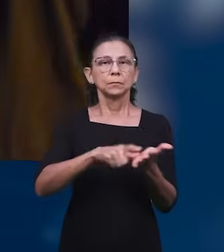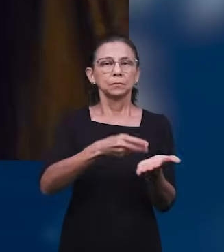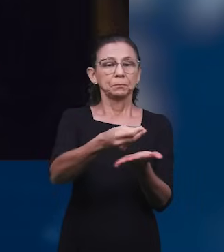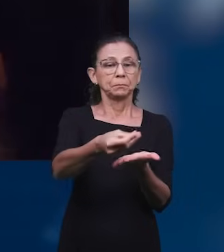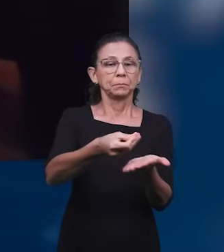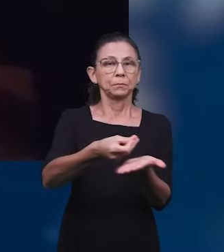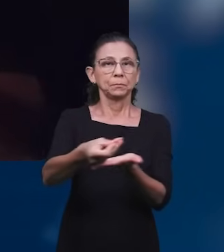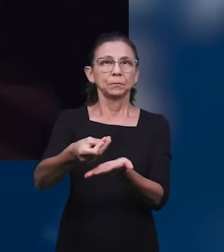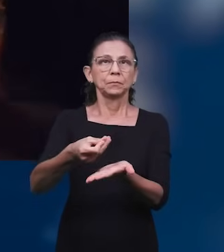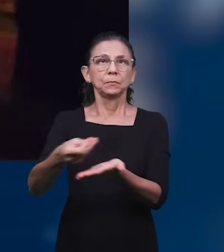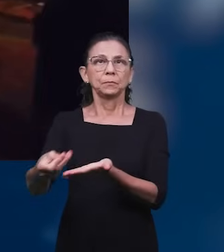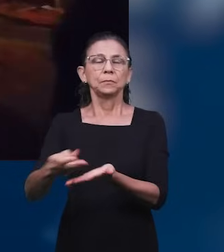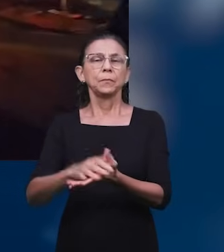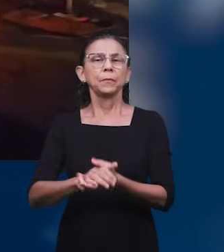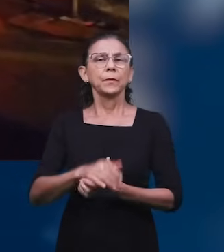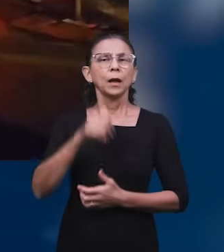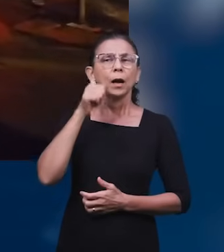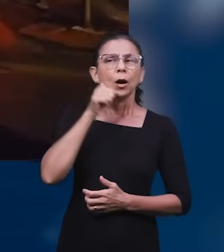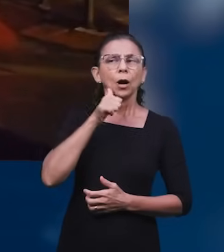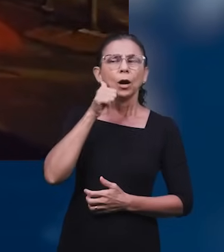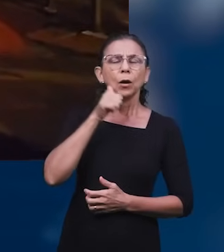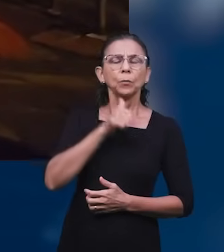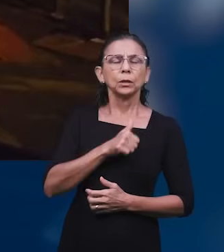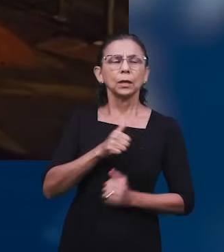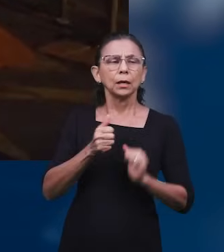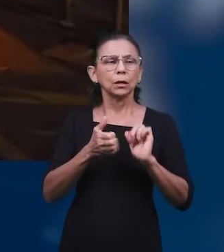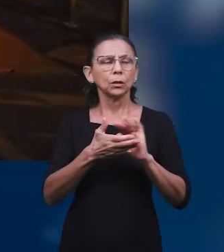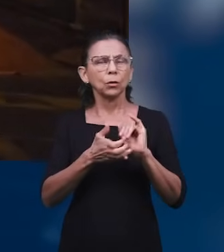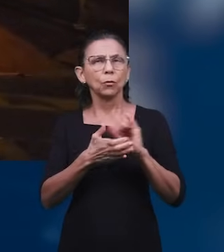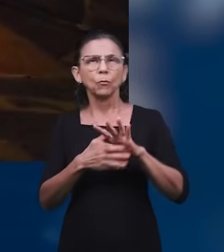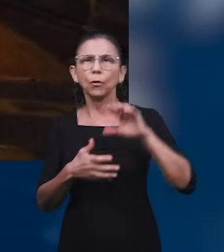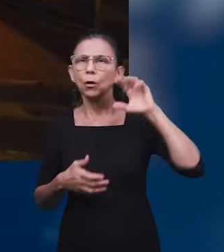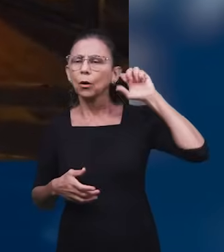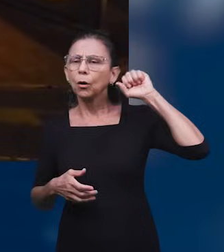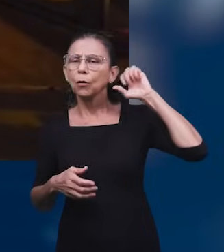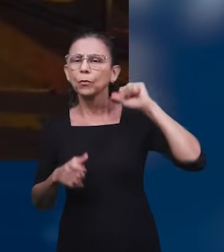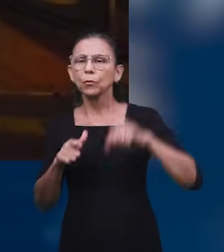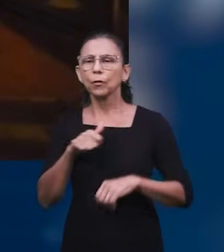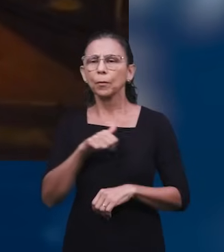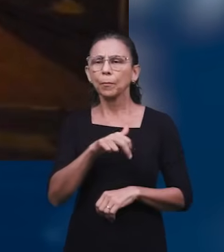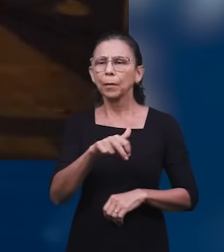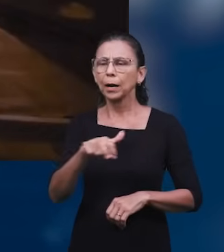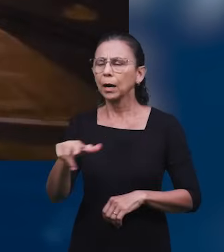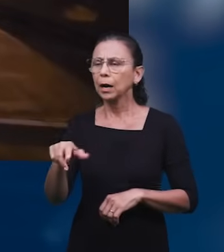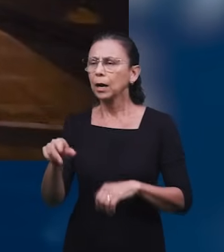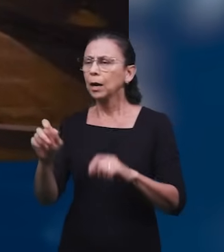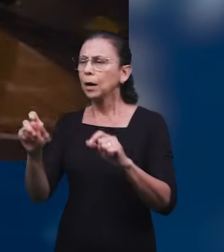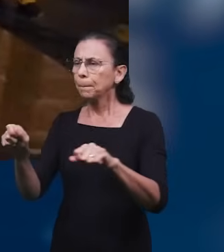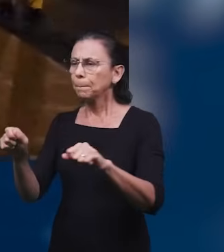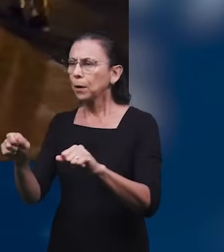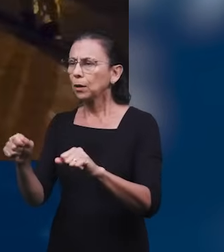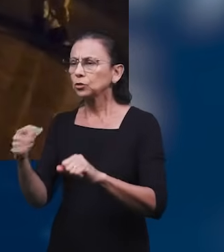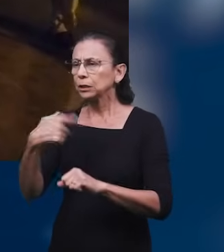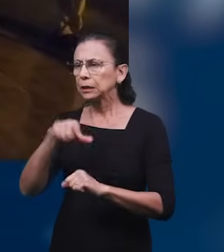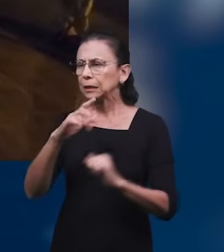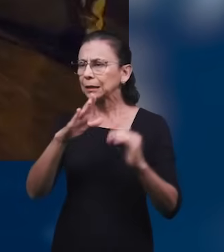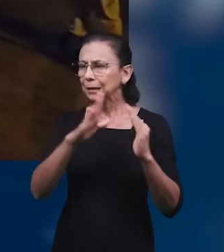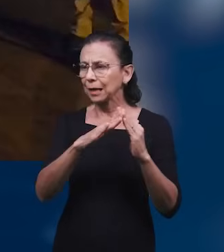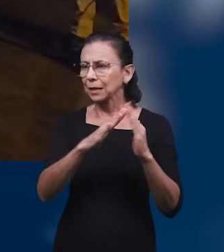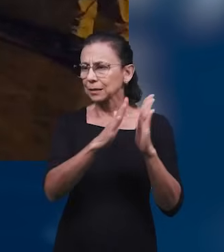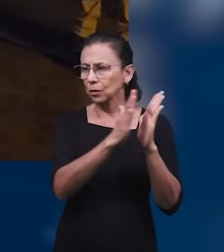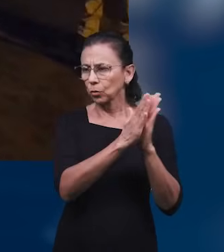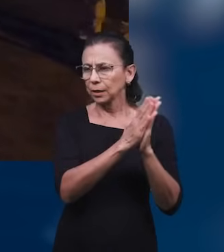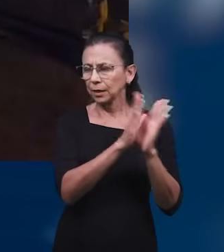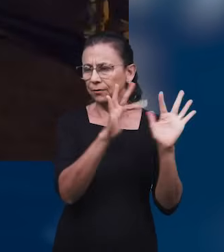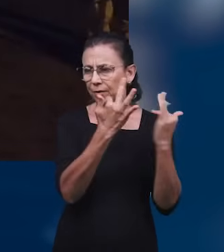Em uma das ruas, uma senhora ouviu os louvores e foi ao encontro dos irmãos, perguntando se poderiam orar em sua casa para ela